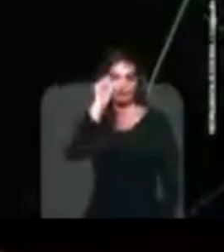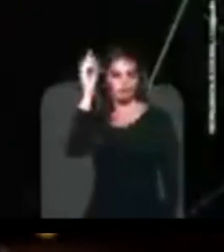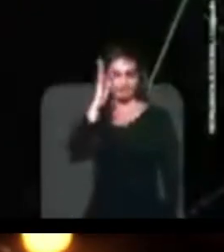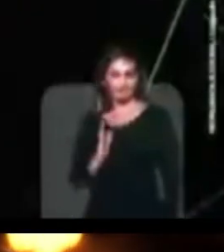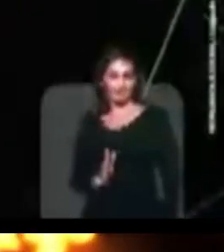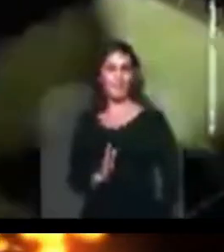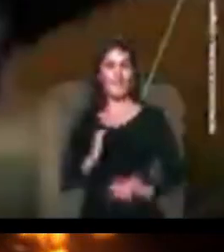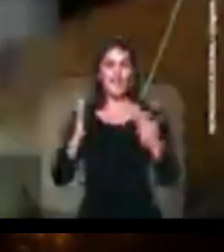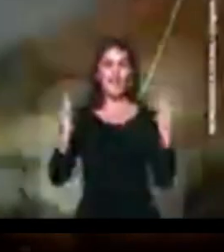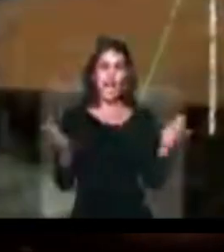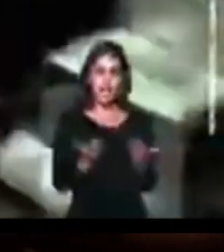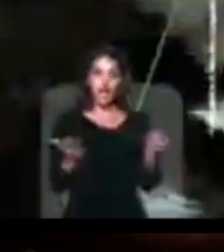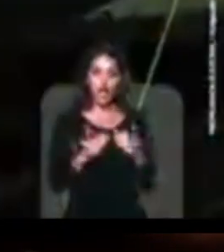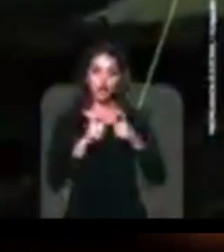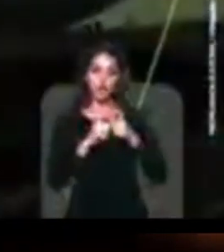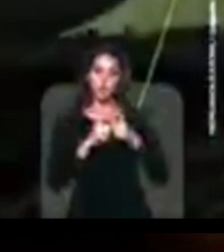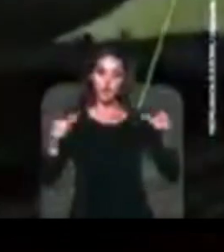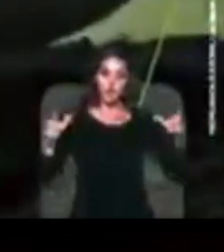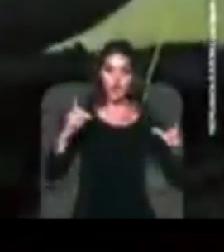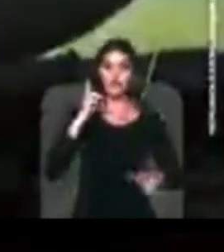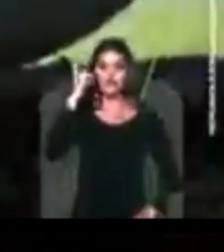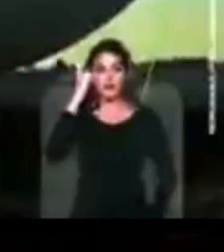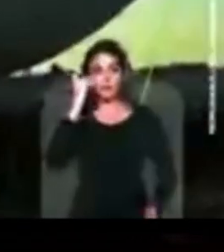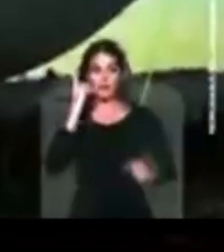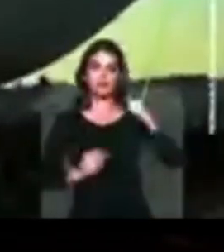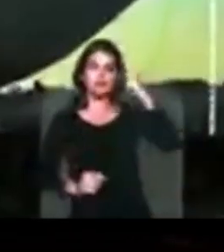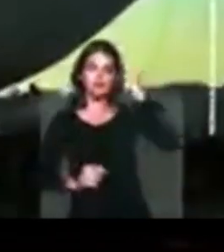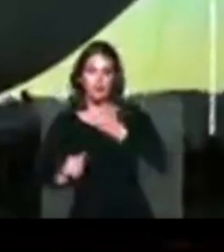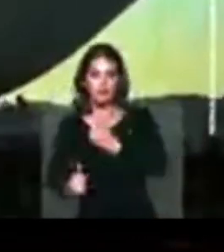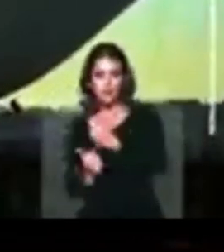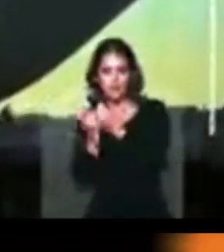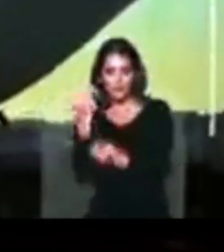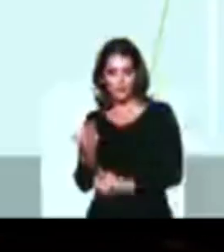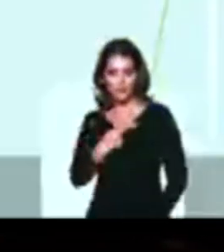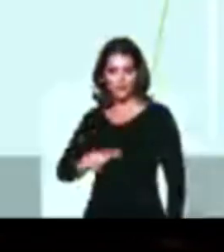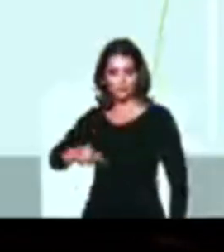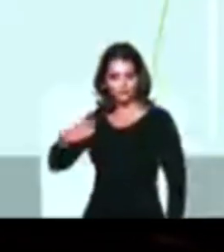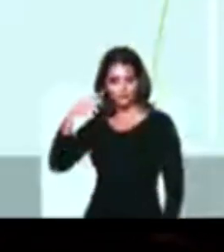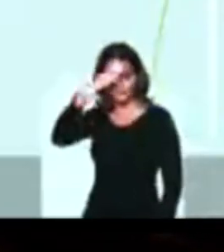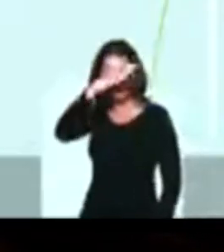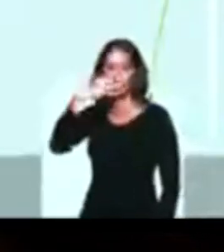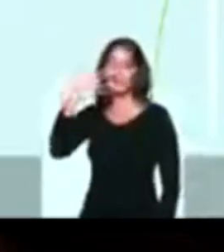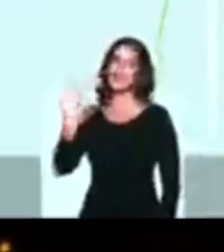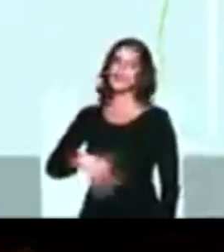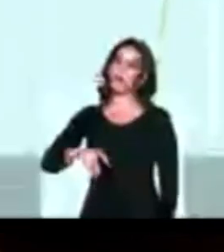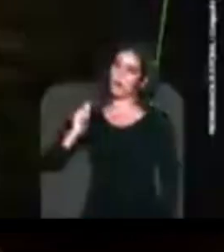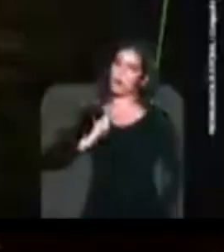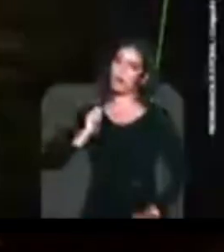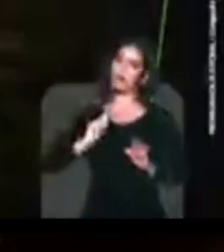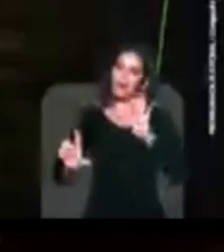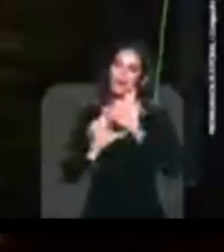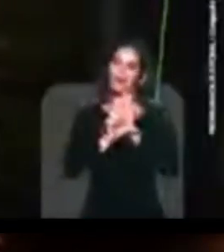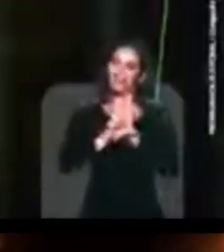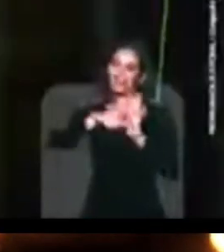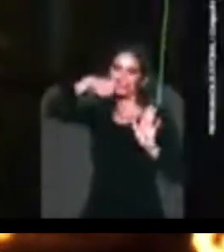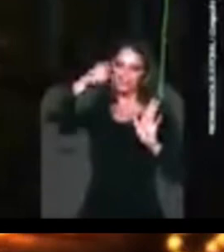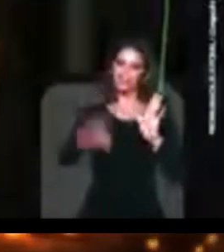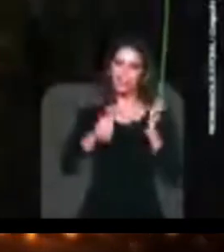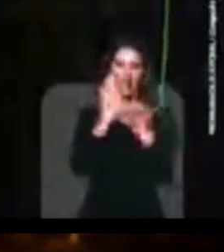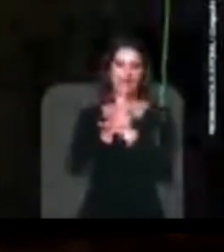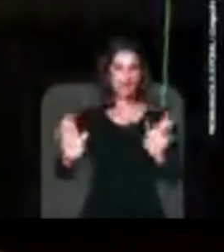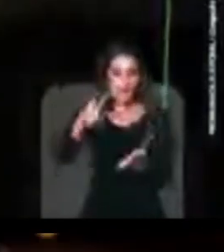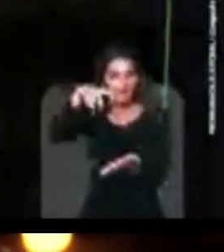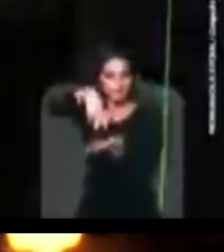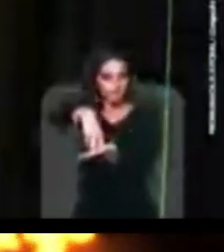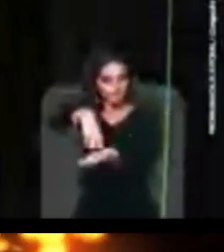todo o país. E agora que a maioria do Congresso está do seu lado, nosso presidente finalmente vai endurecer as leis